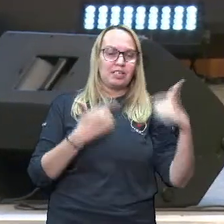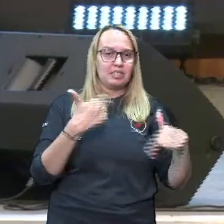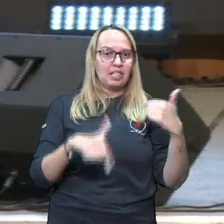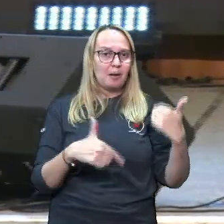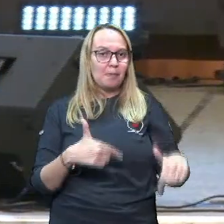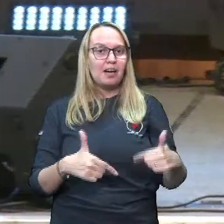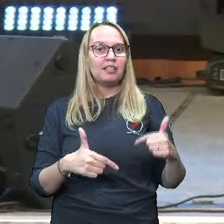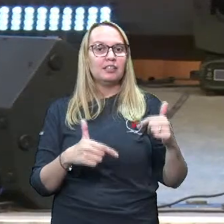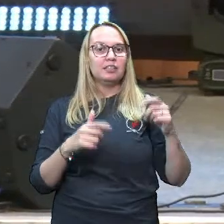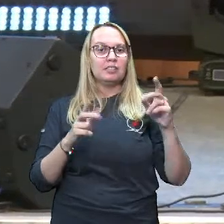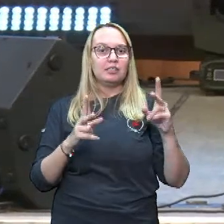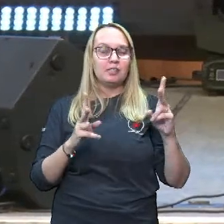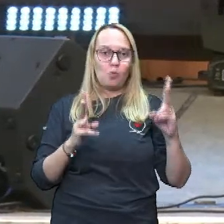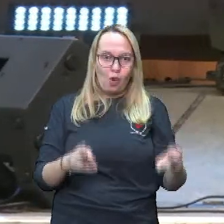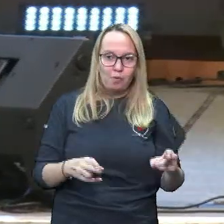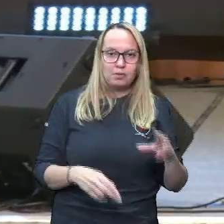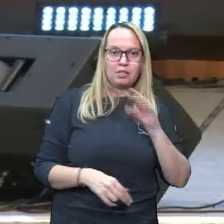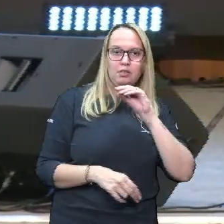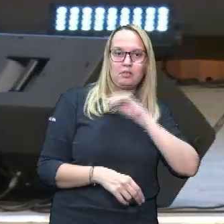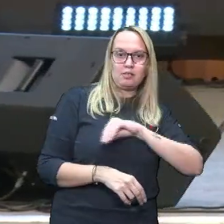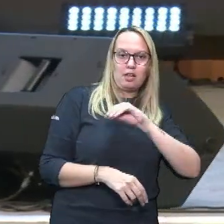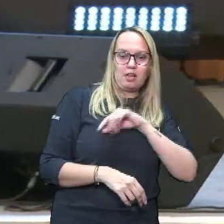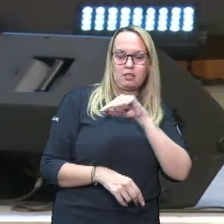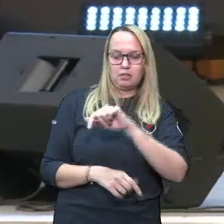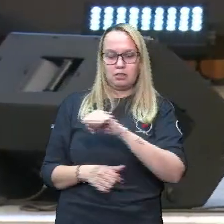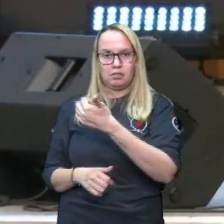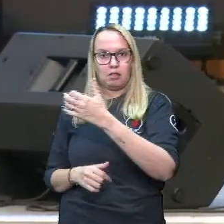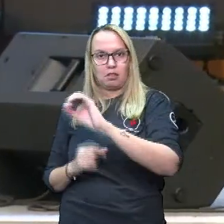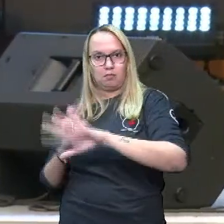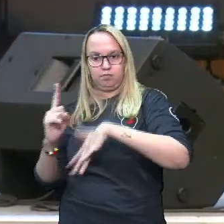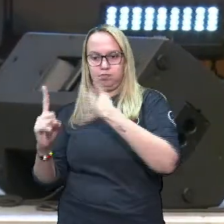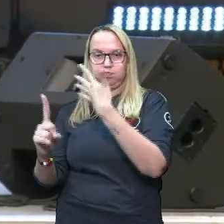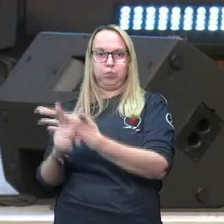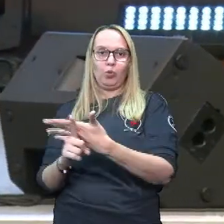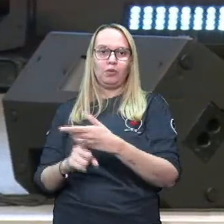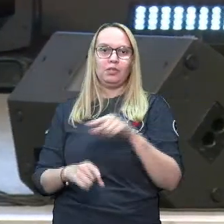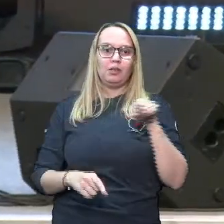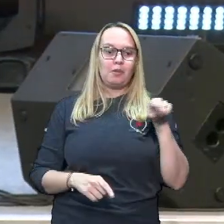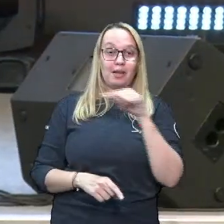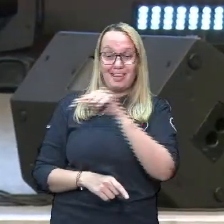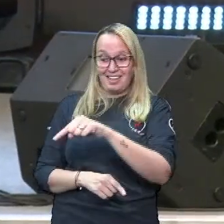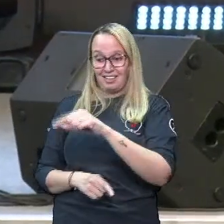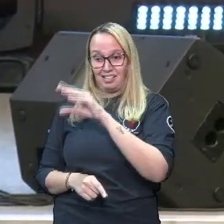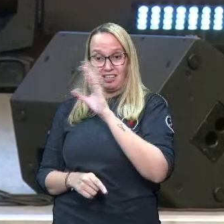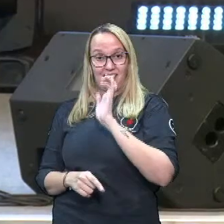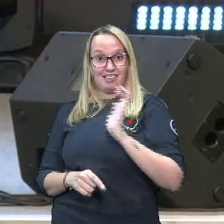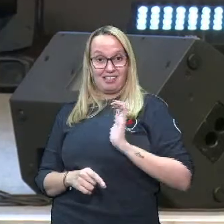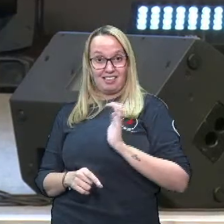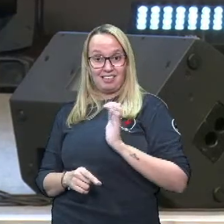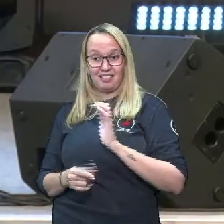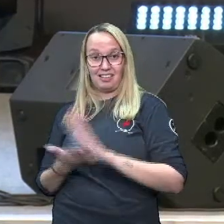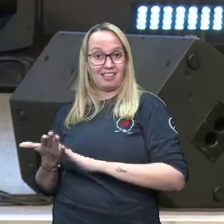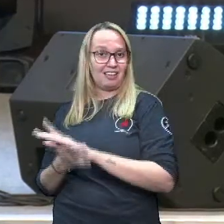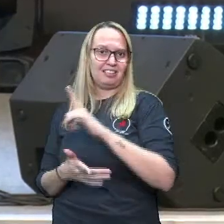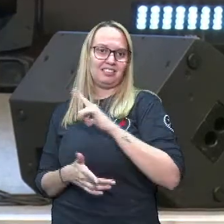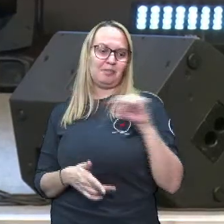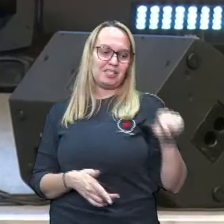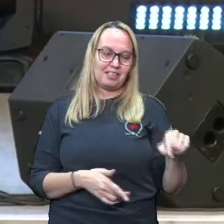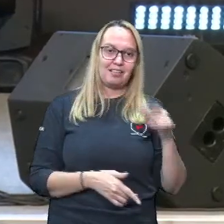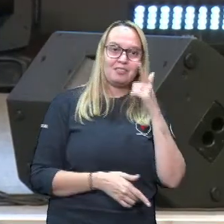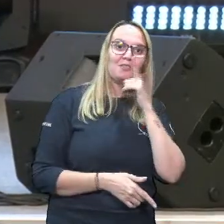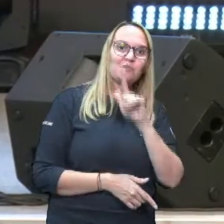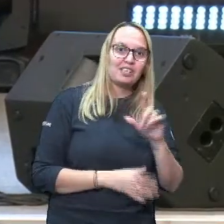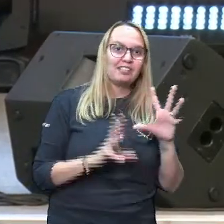que a outra. Uma ganha um salário, a outra ganha 10. A que ganha um tem tudo, a que ganha 10 não tem nada. É o tipo de gente que você conhece que está